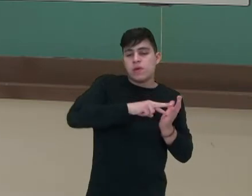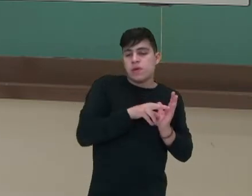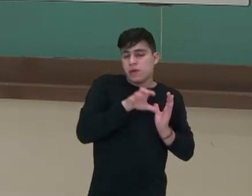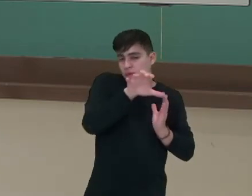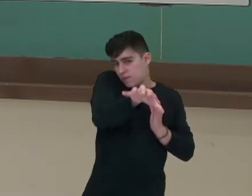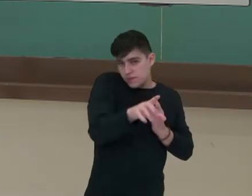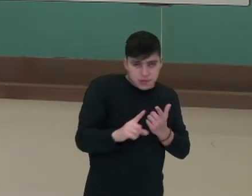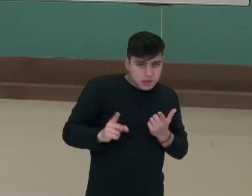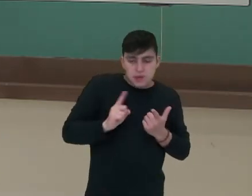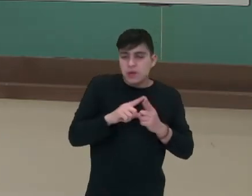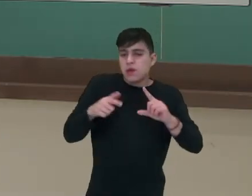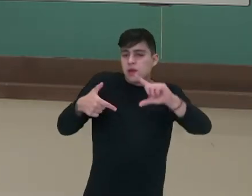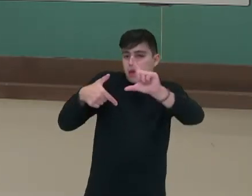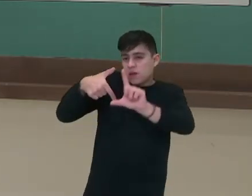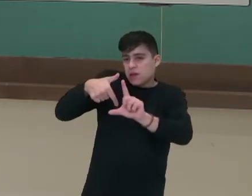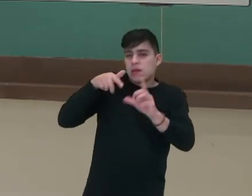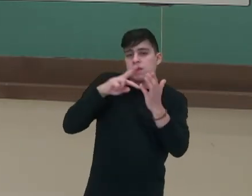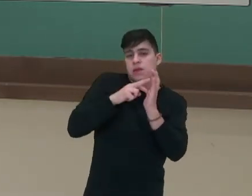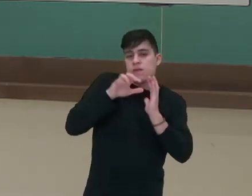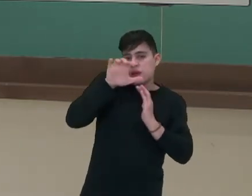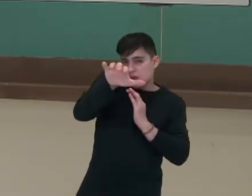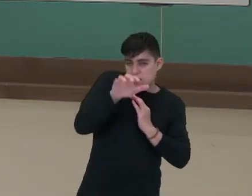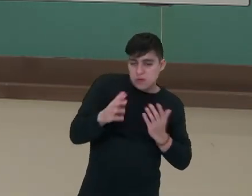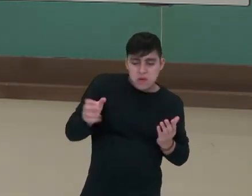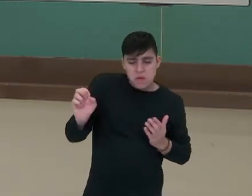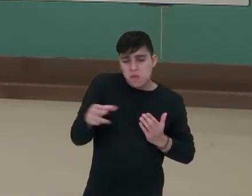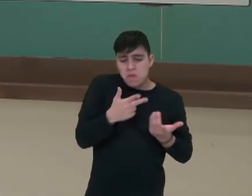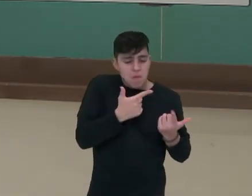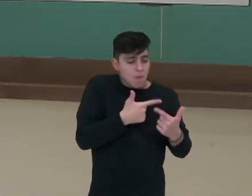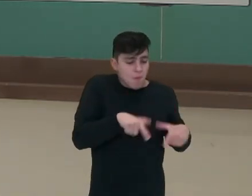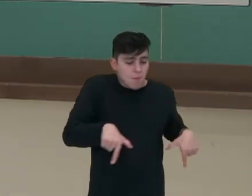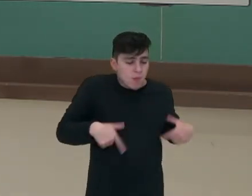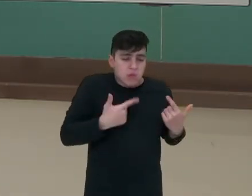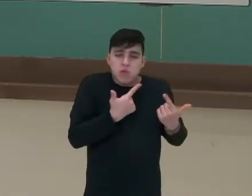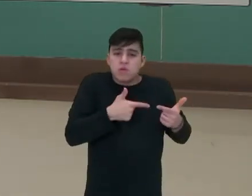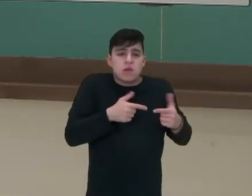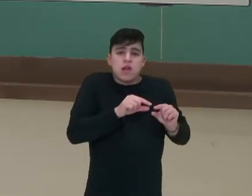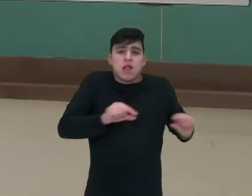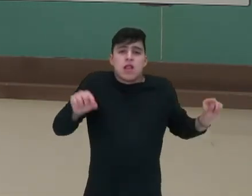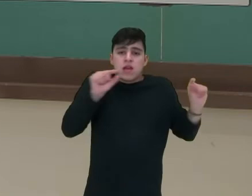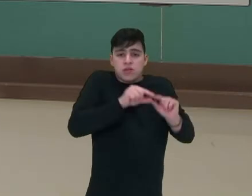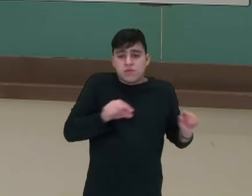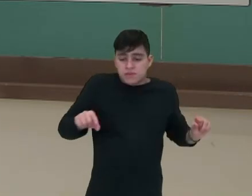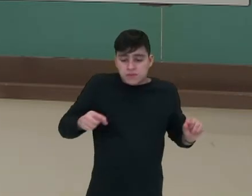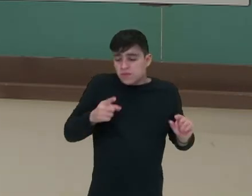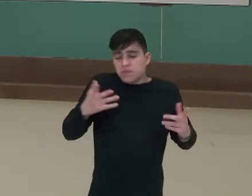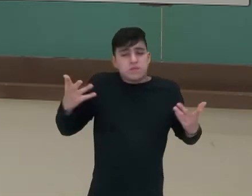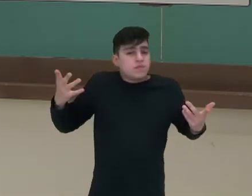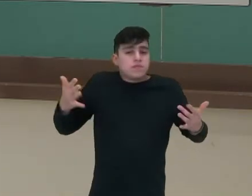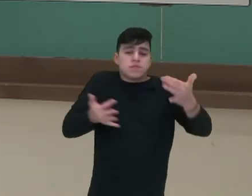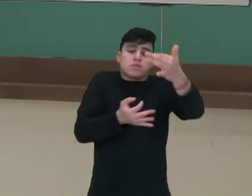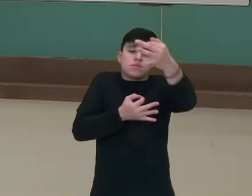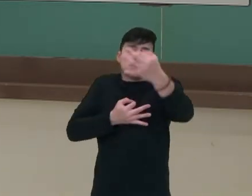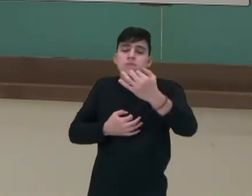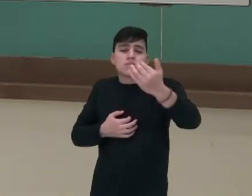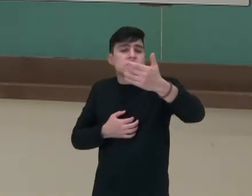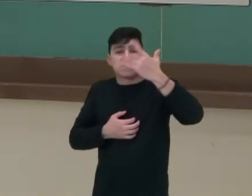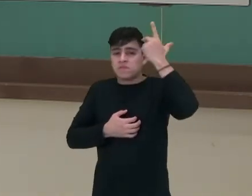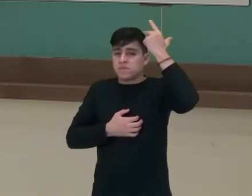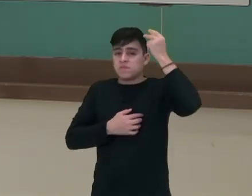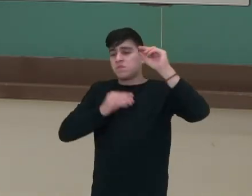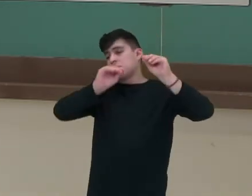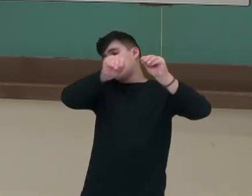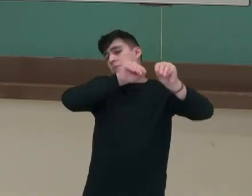isso, esse quadradinho significa isso. Ou não, ou o artista que vai criar uma partitura não convencional, ele pode deixar também